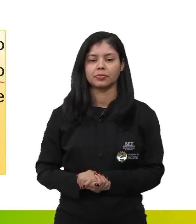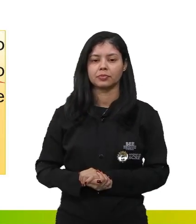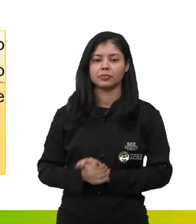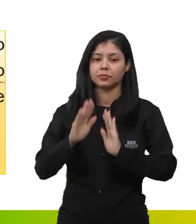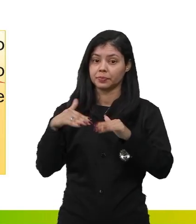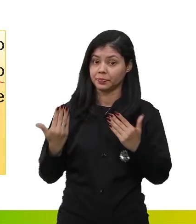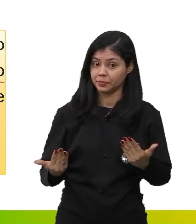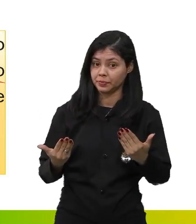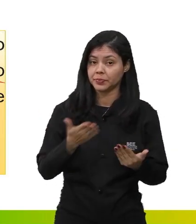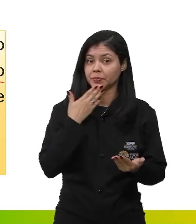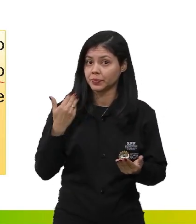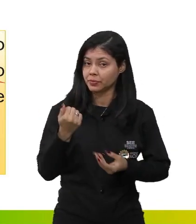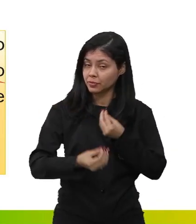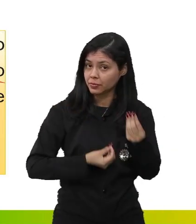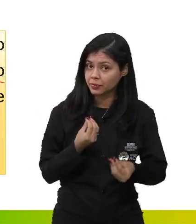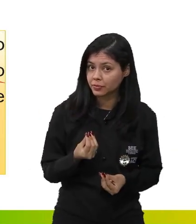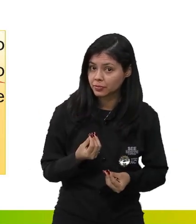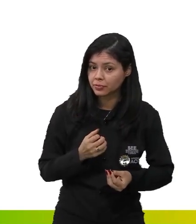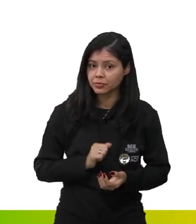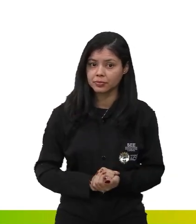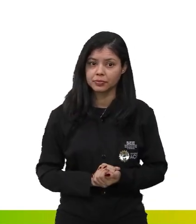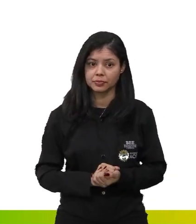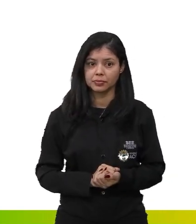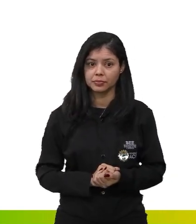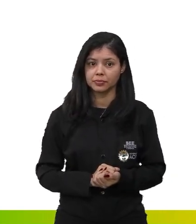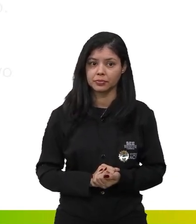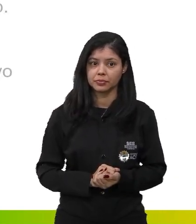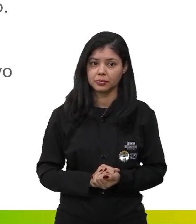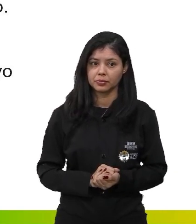qual é a melhor forma para isso?